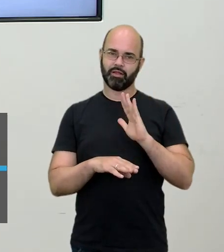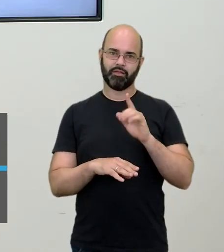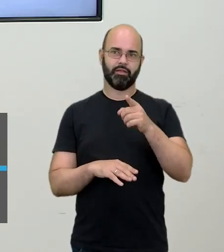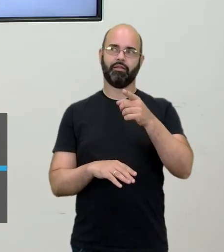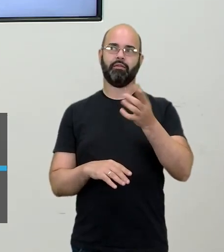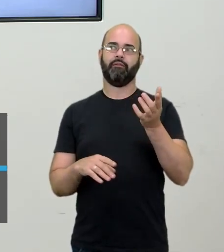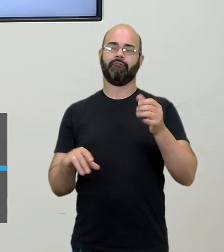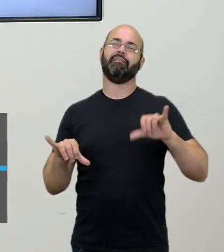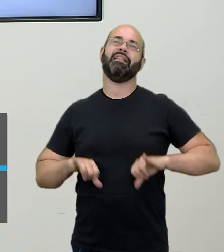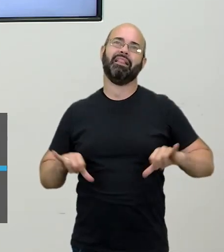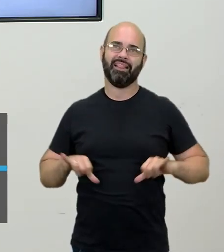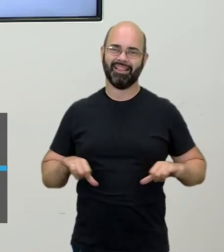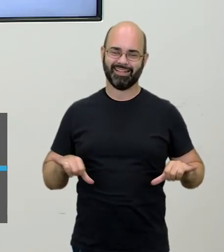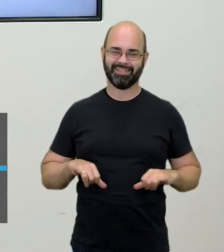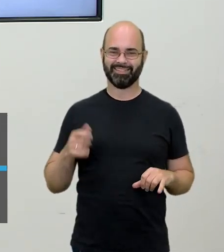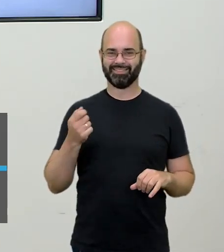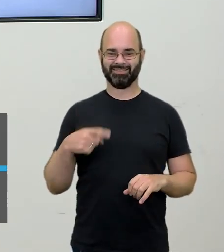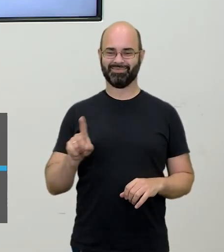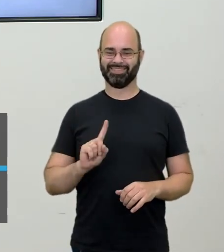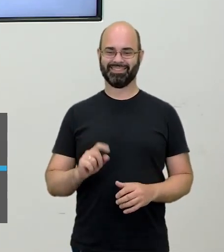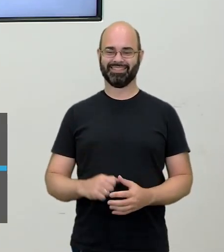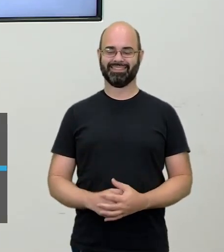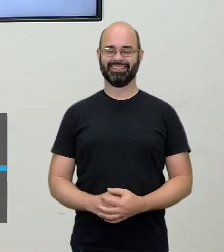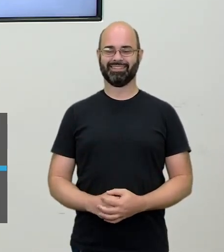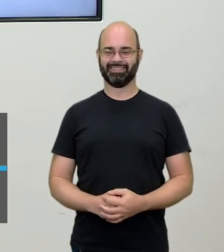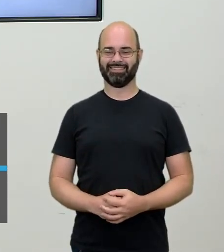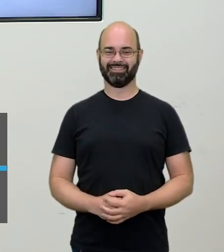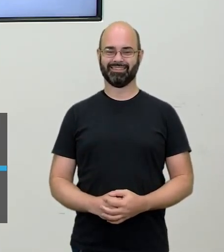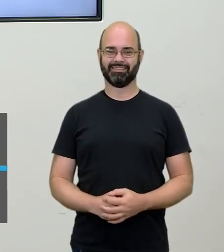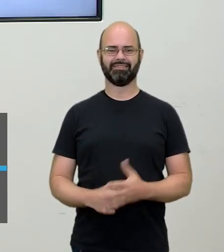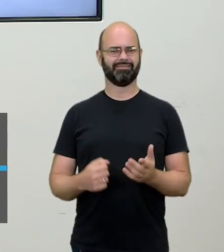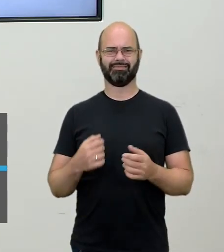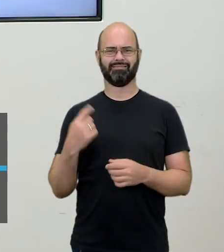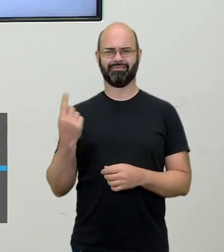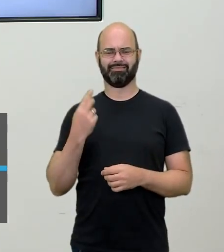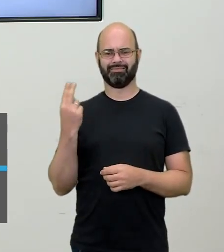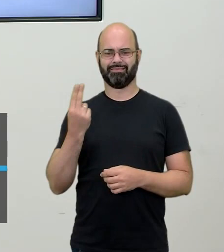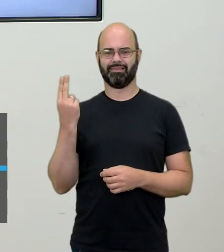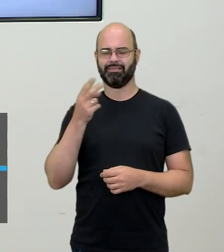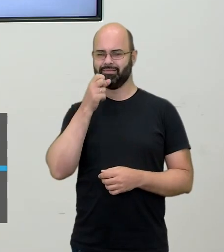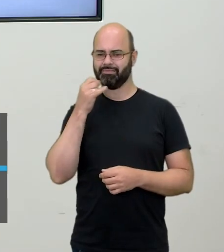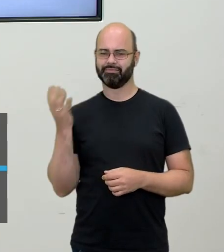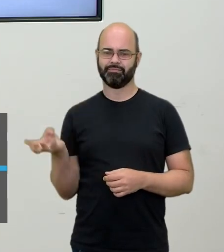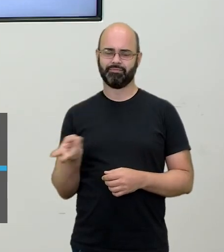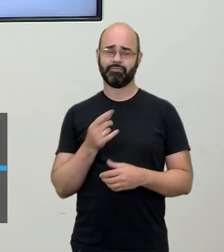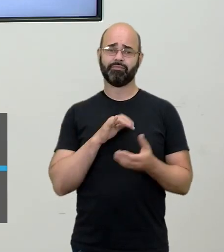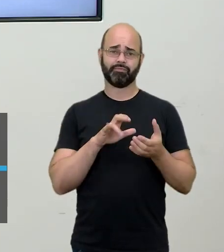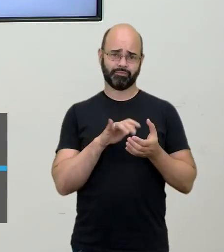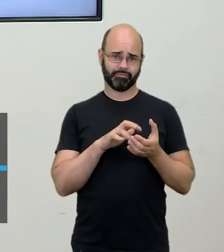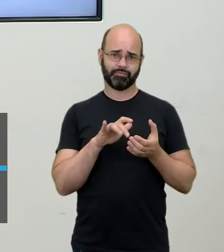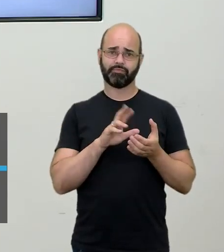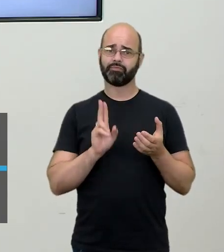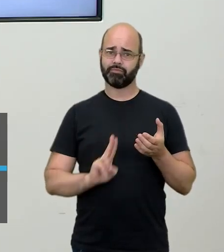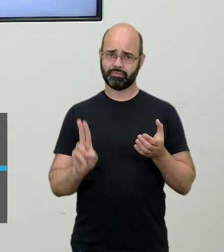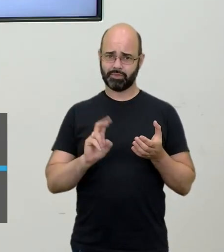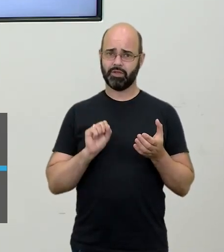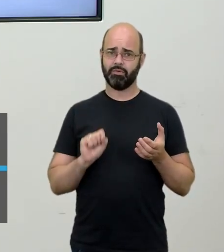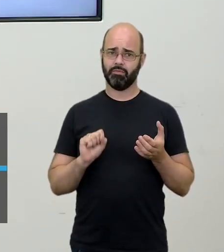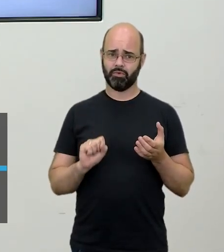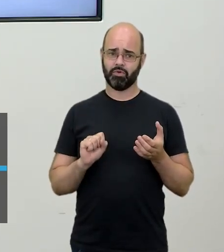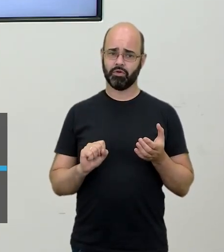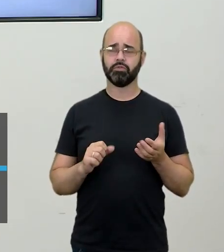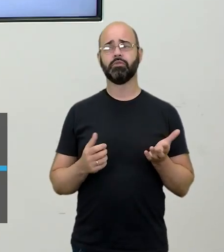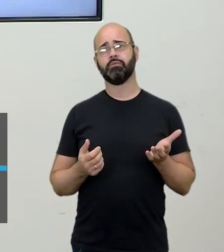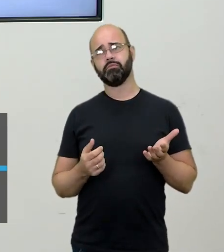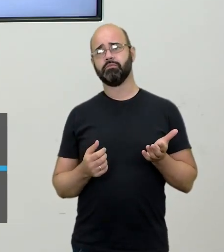né, sofrer, tá ok? Em condições normais, não dá para ficar somando. Calculadora, posso usar calculadora? Professor,